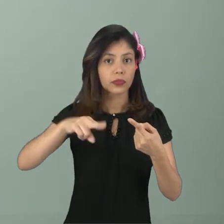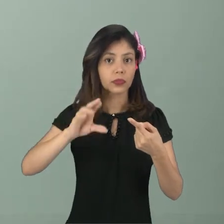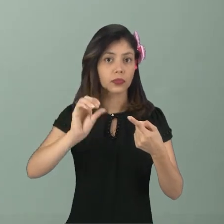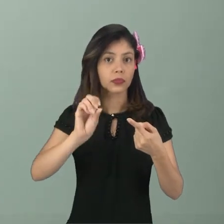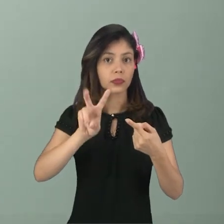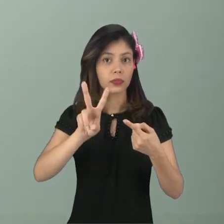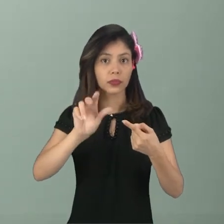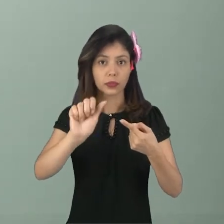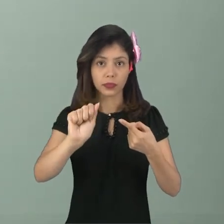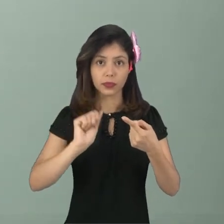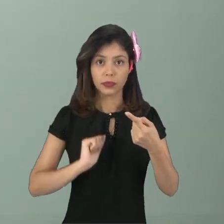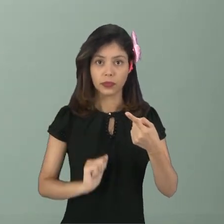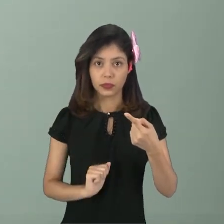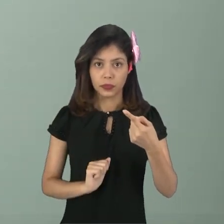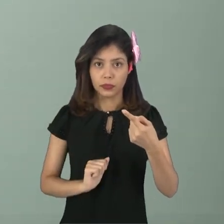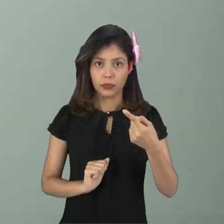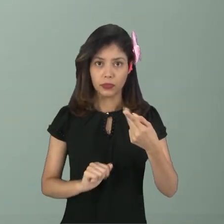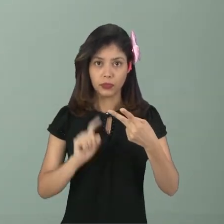nova,